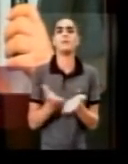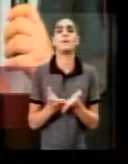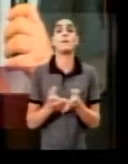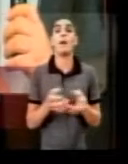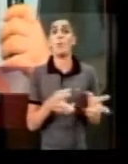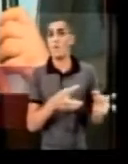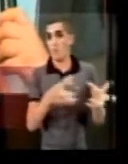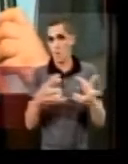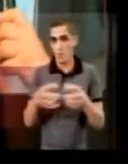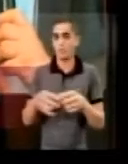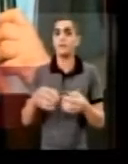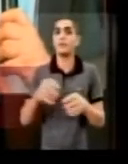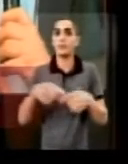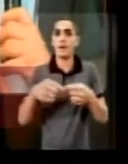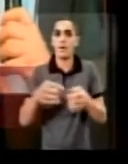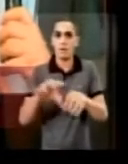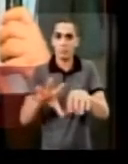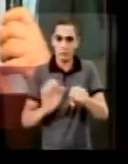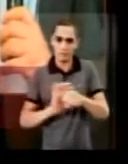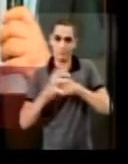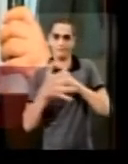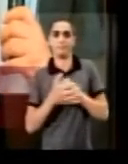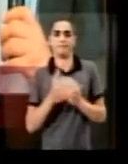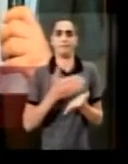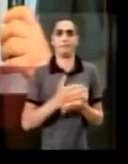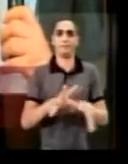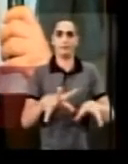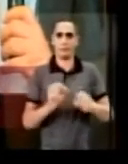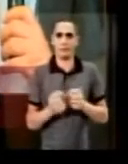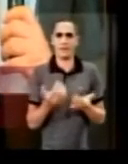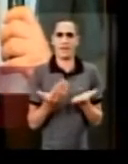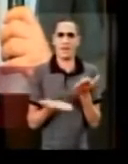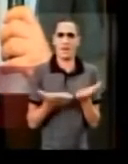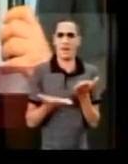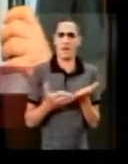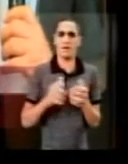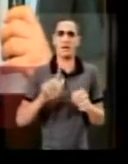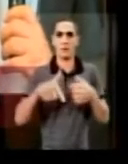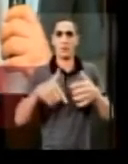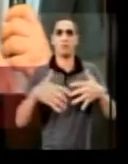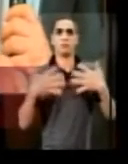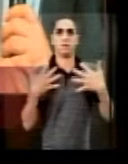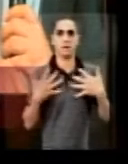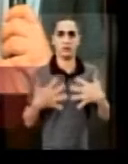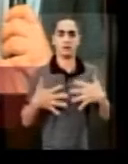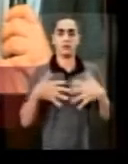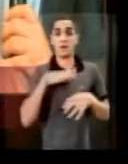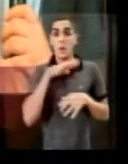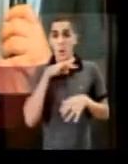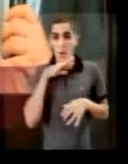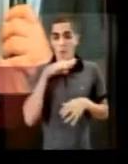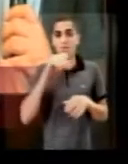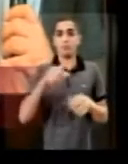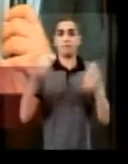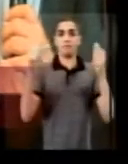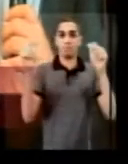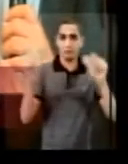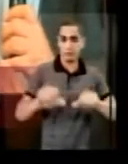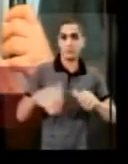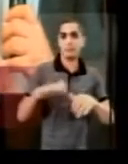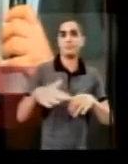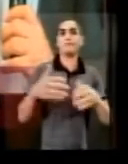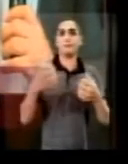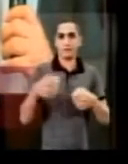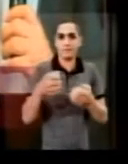nosso pico 1 foi na semana 31, depois foi na semana 32, ou seja, começou leve na